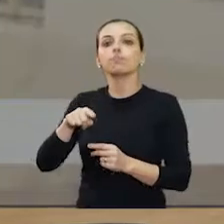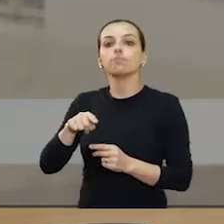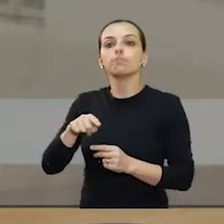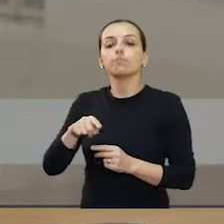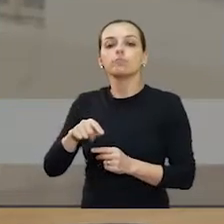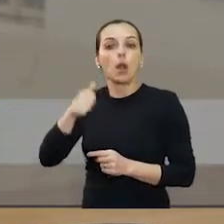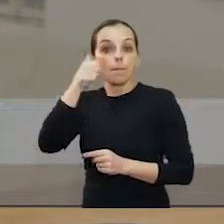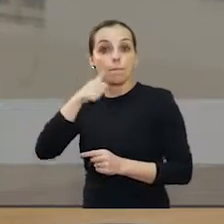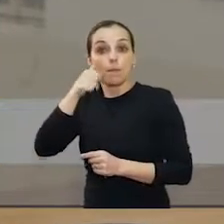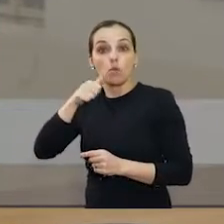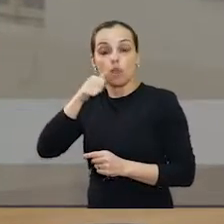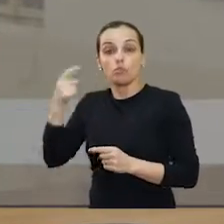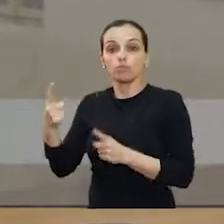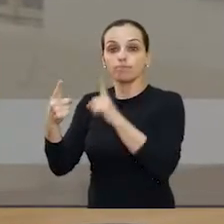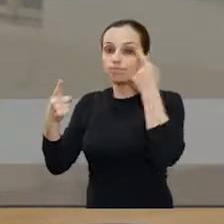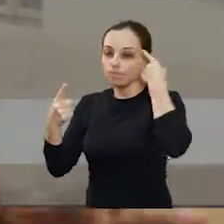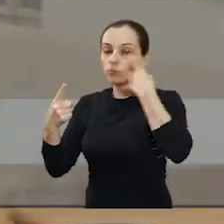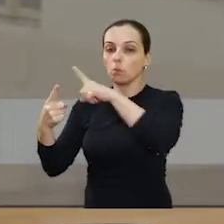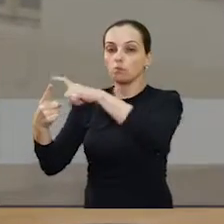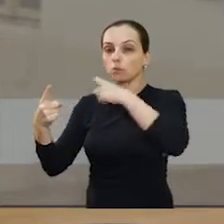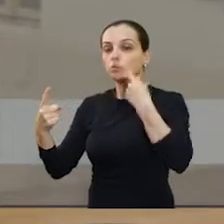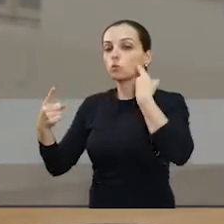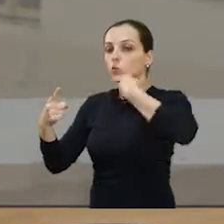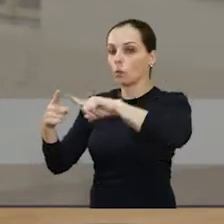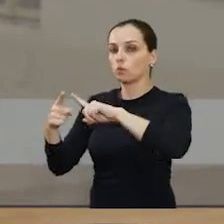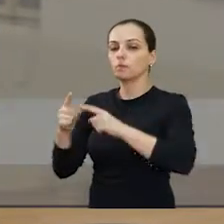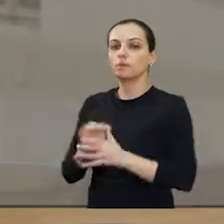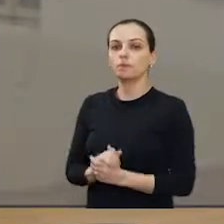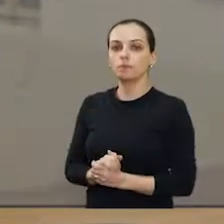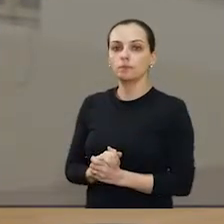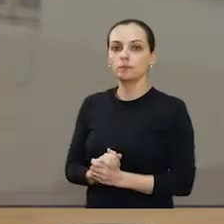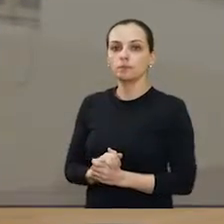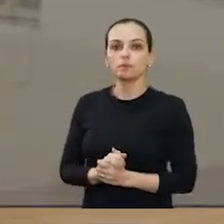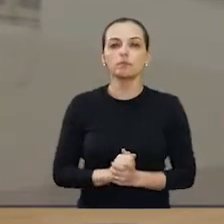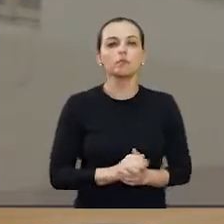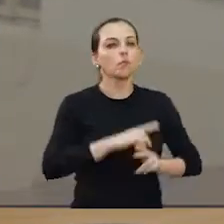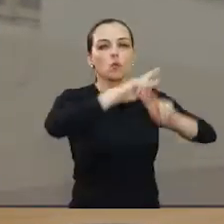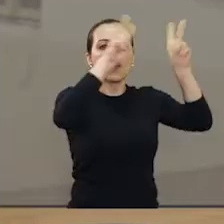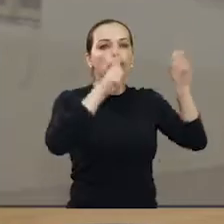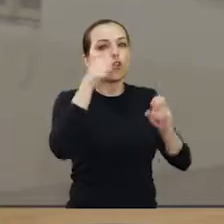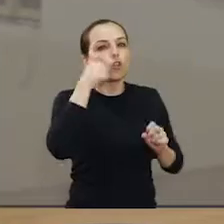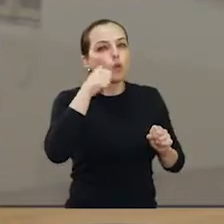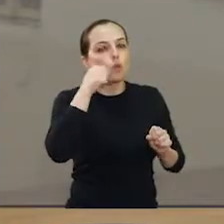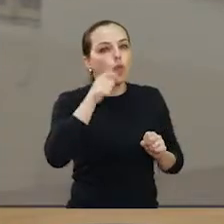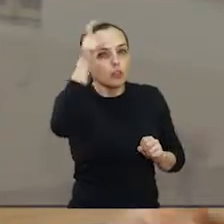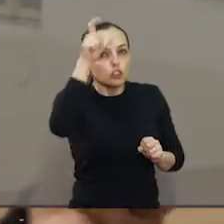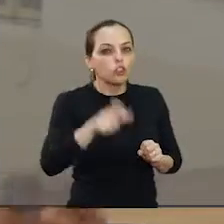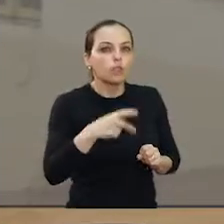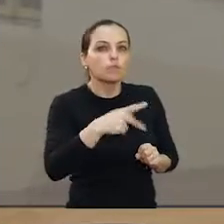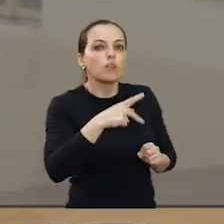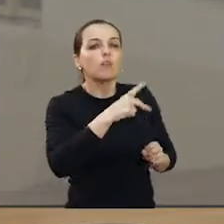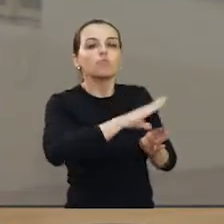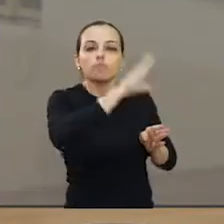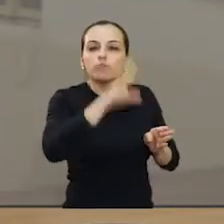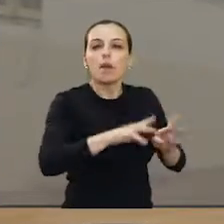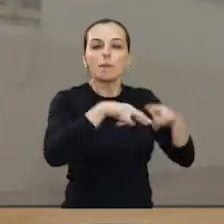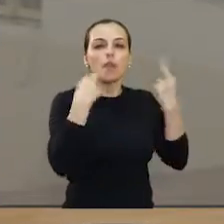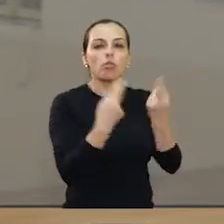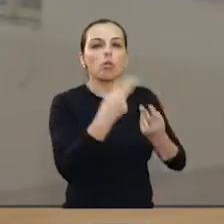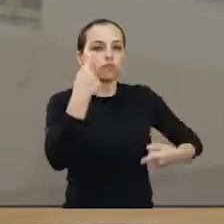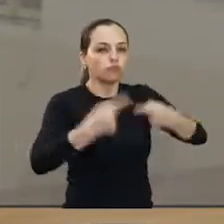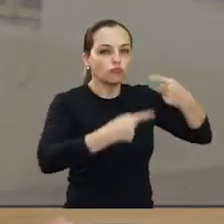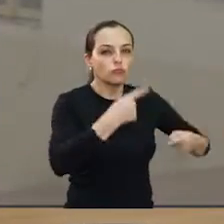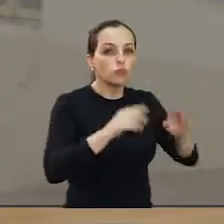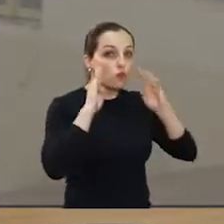vem acontecendo com a mulher, não só no município de Araraquara, mas no Brasil como um todo. Os números de violência vêm aumentando, então trazer essa discussão para o âmbito da Casa de